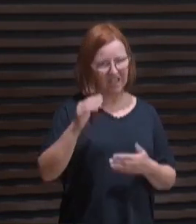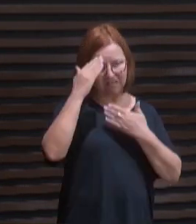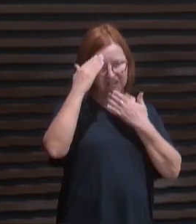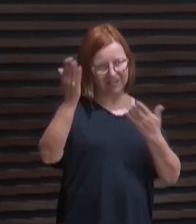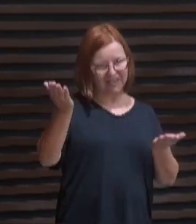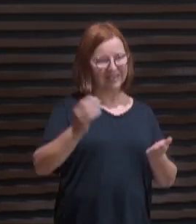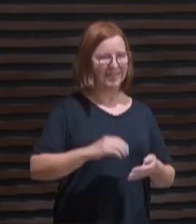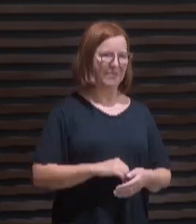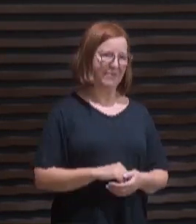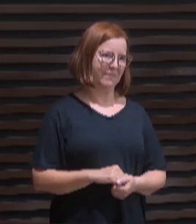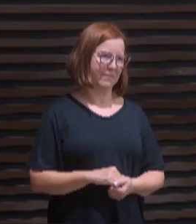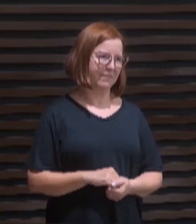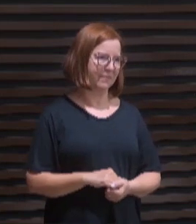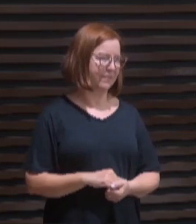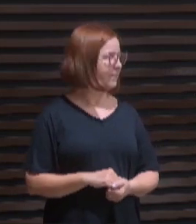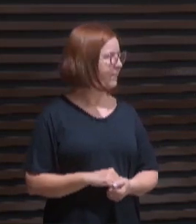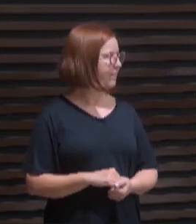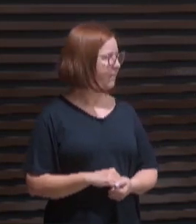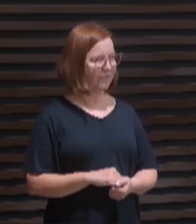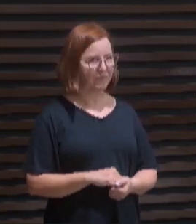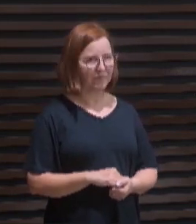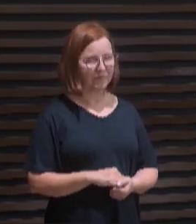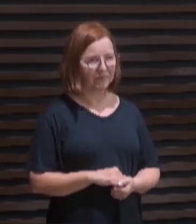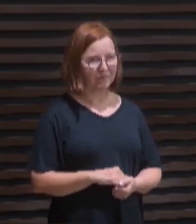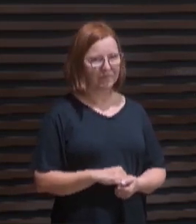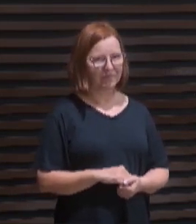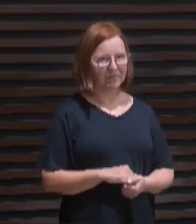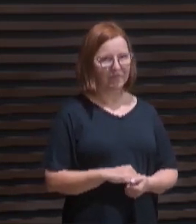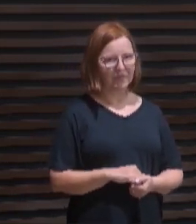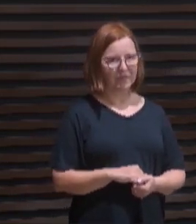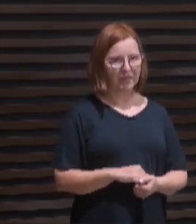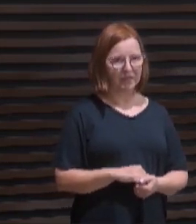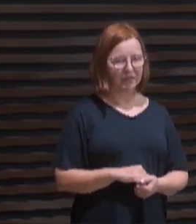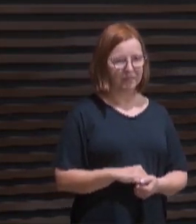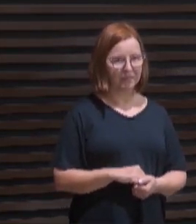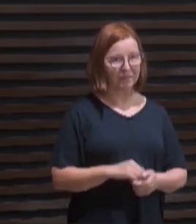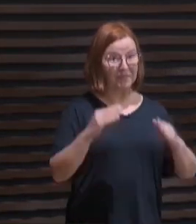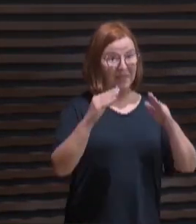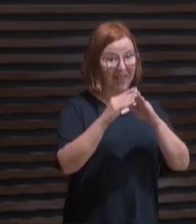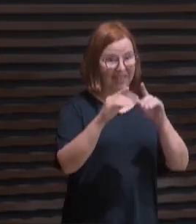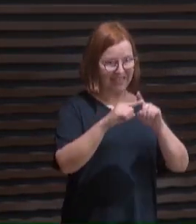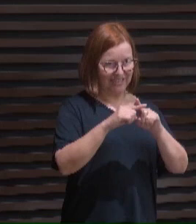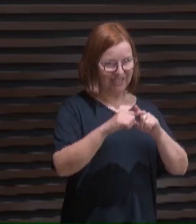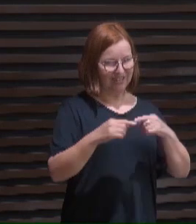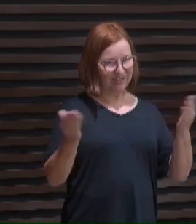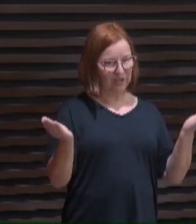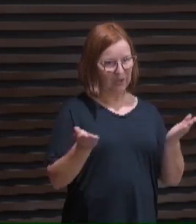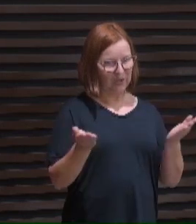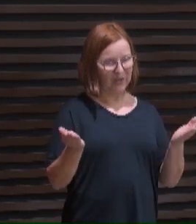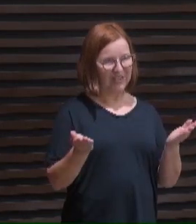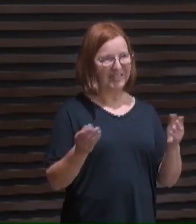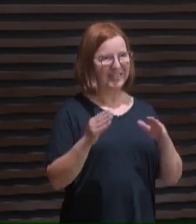que sabe que não, ele precisa. A igreja moderna é uma